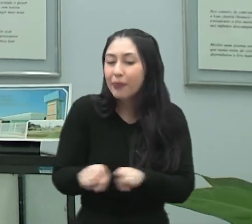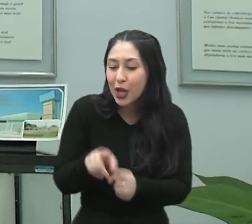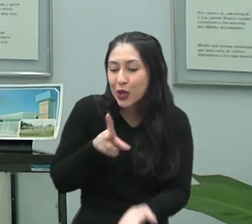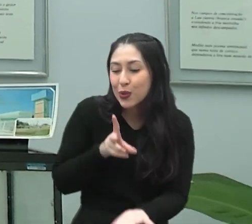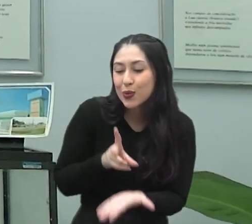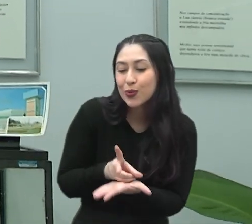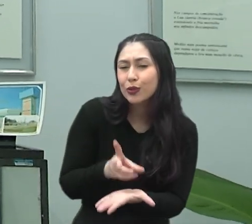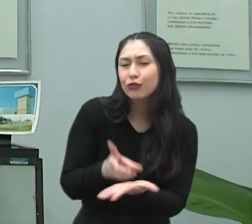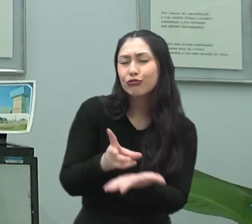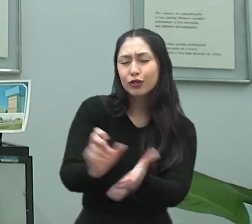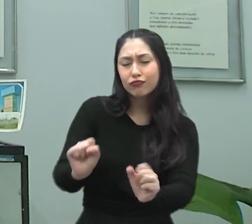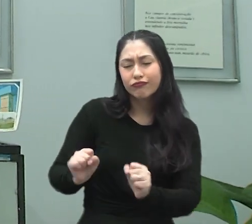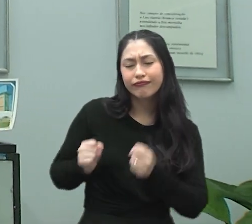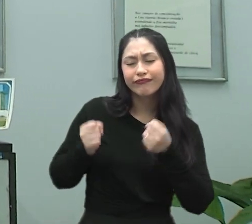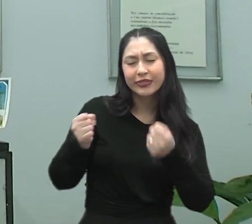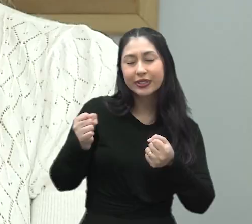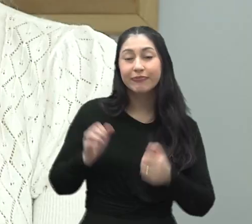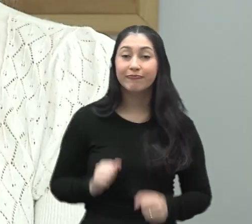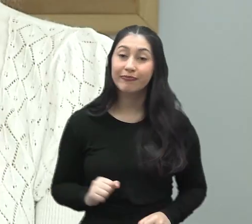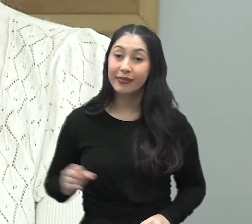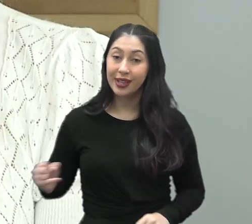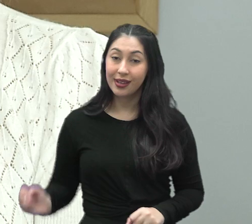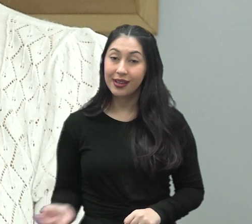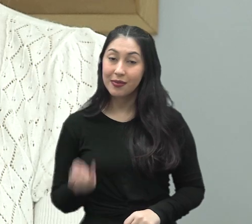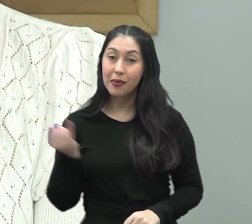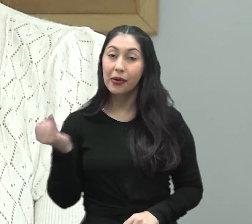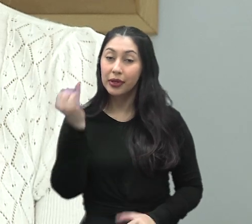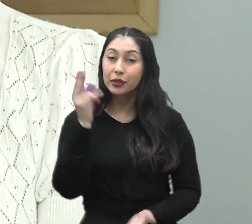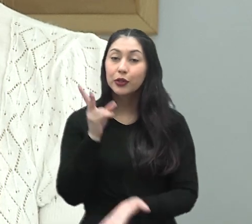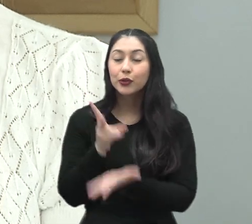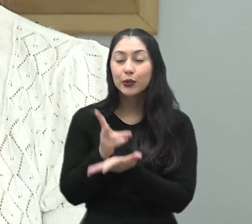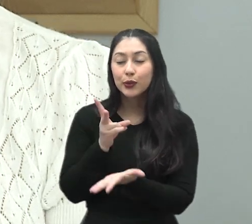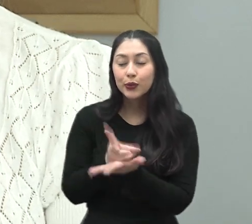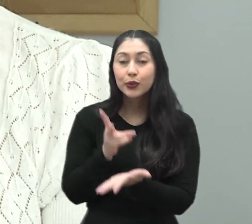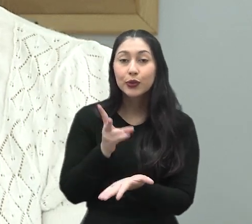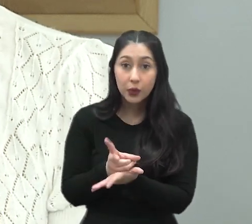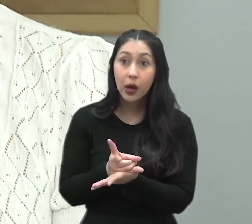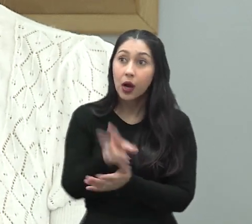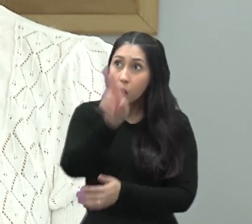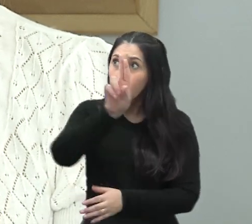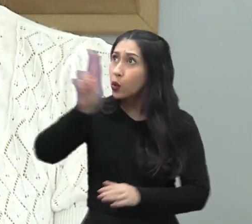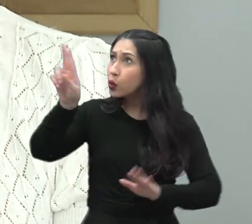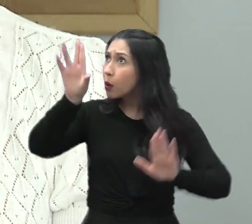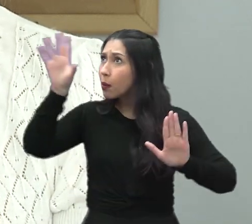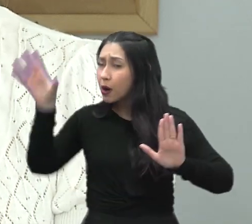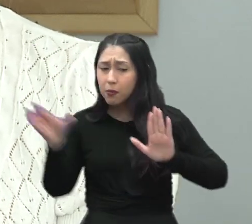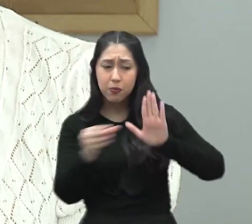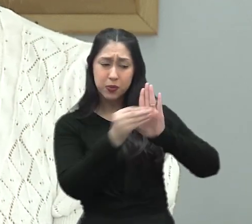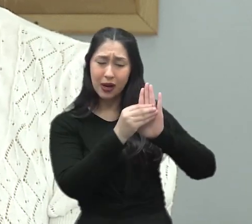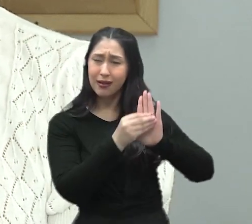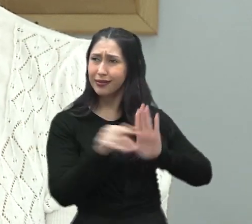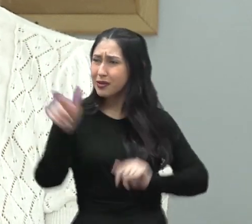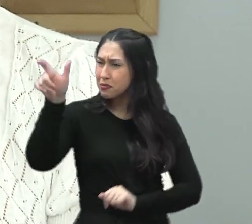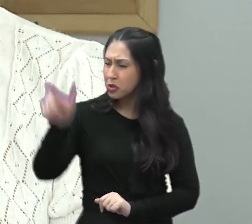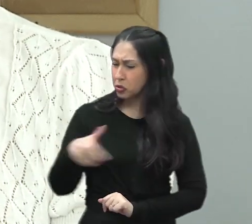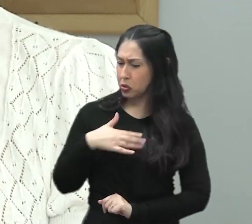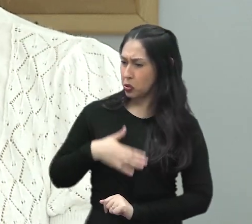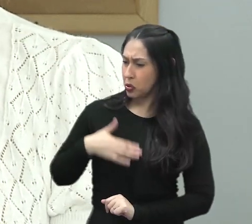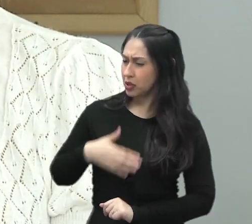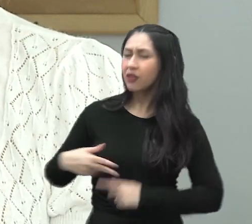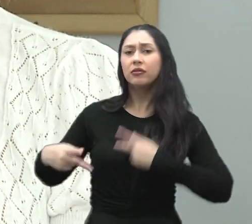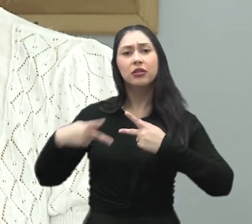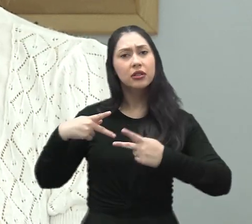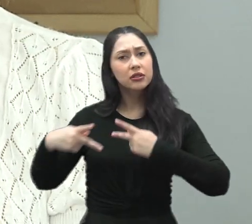a continuidade da missão que ele abraçou. Eu acho a importância manter assim, um nome de uma pessoa que sempre gostou